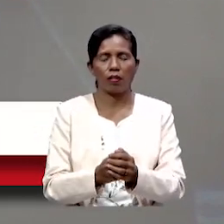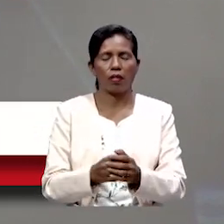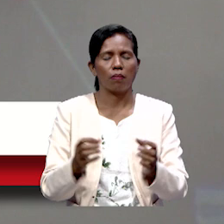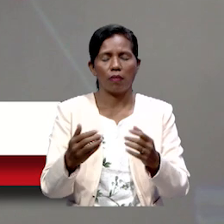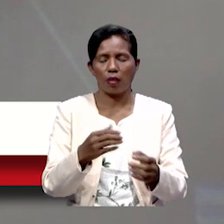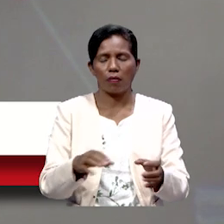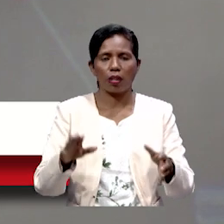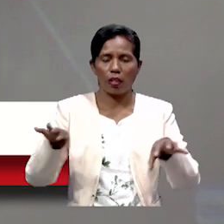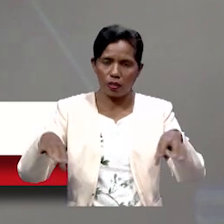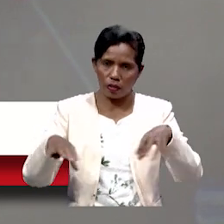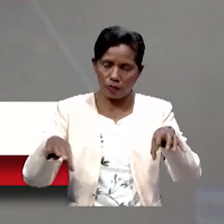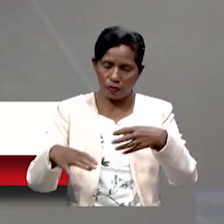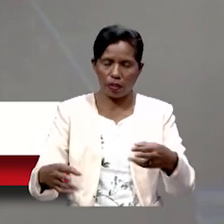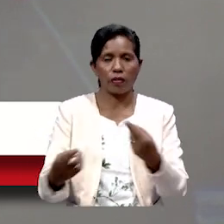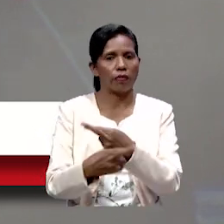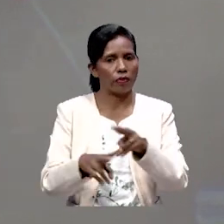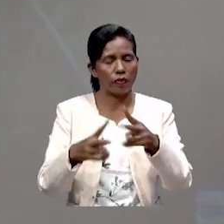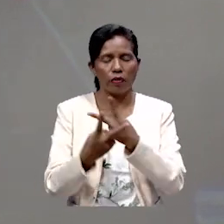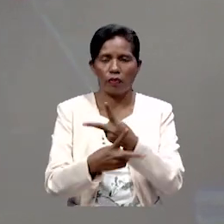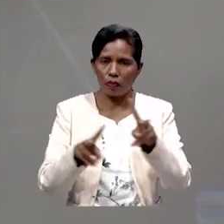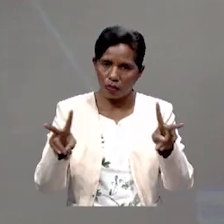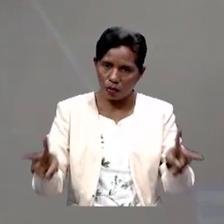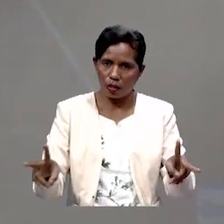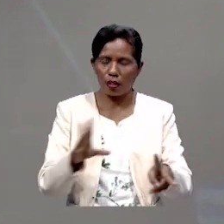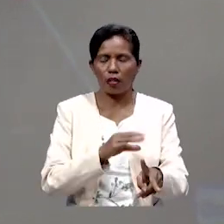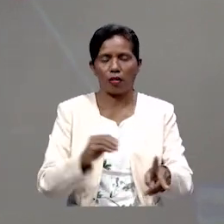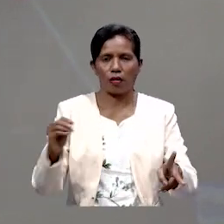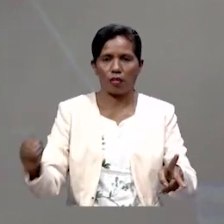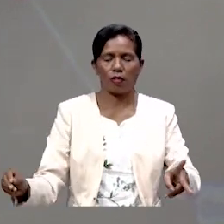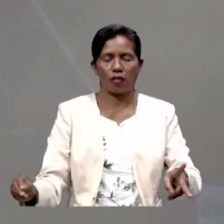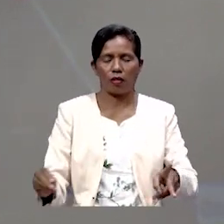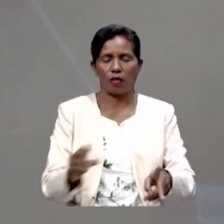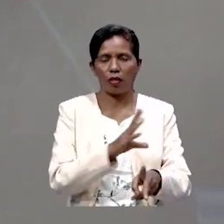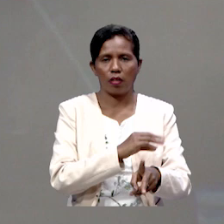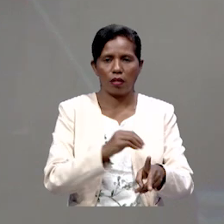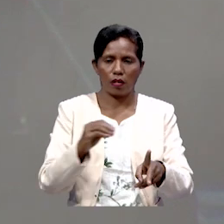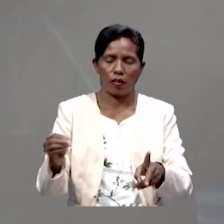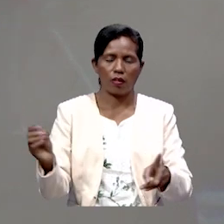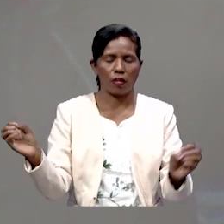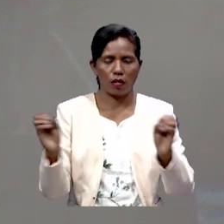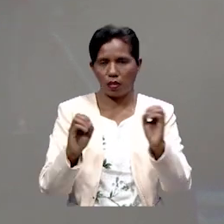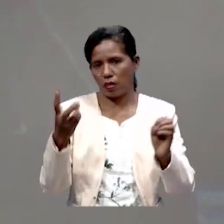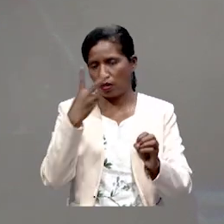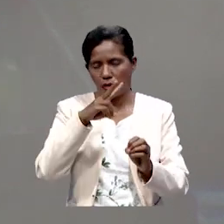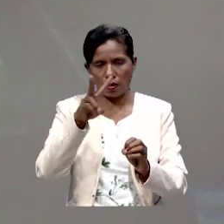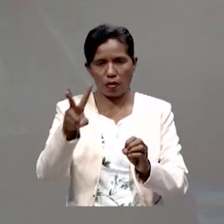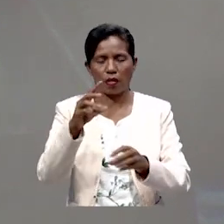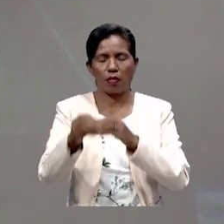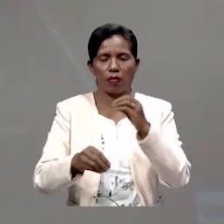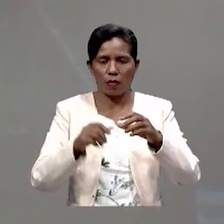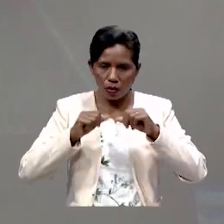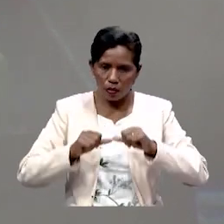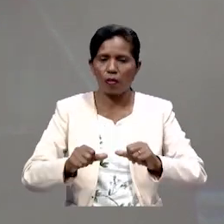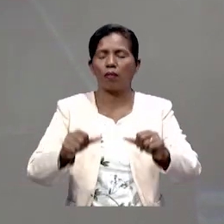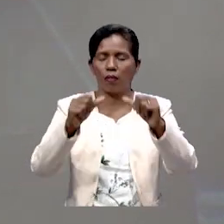contratados e parciais, de modo que as condições que se enfrentam não é mínimas, mas mantêm-se tranquilos e